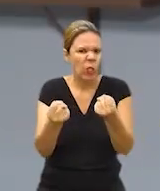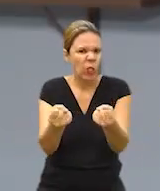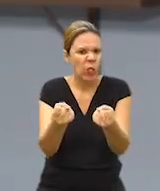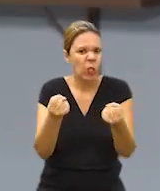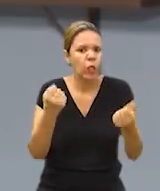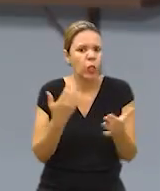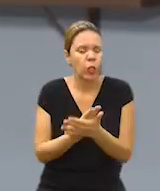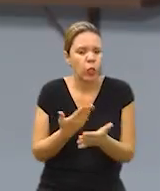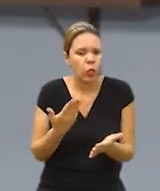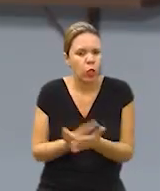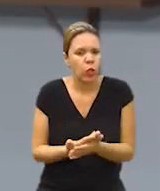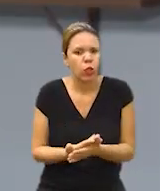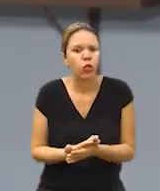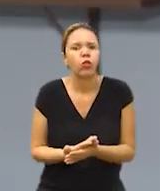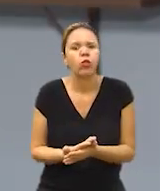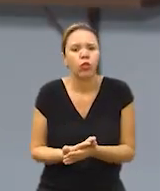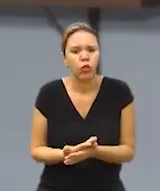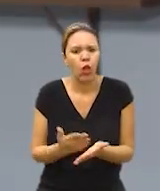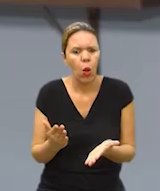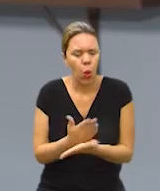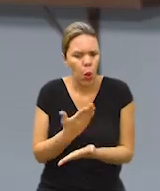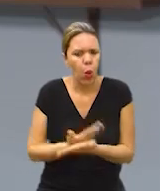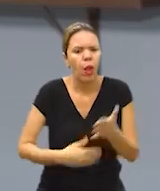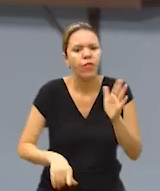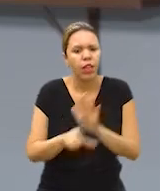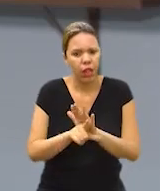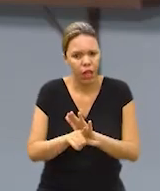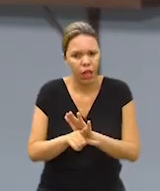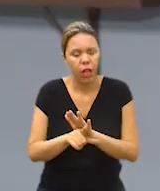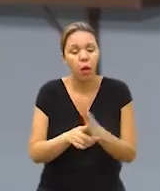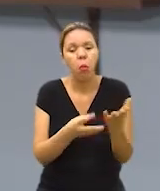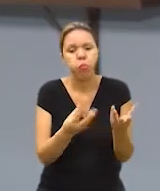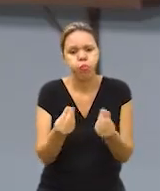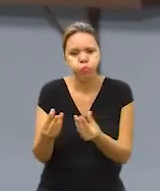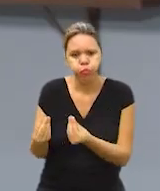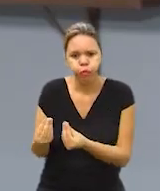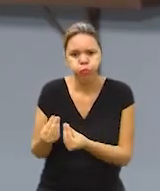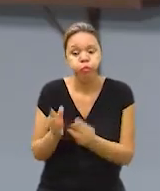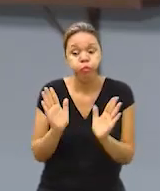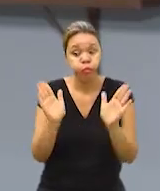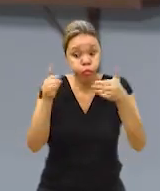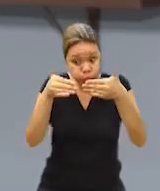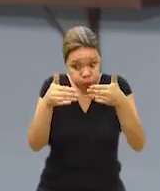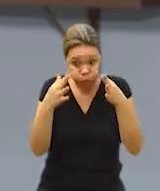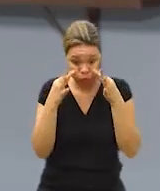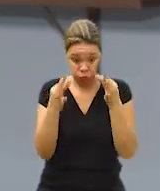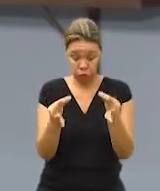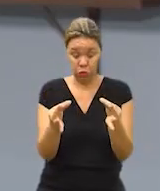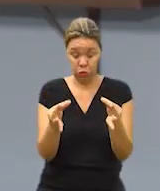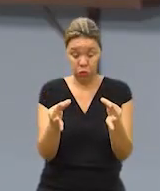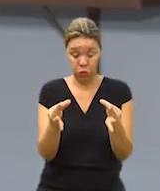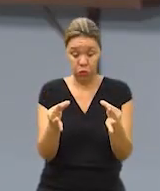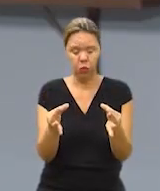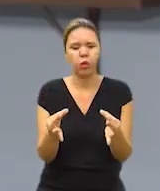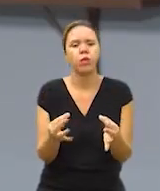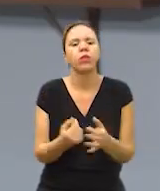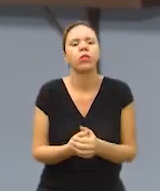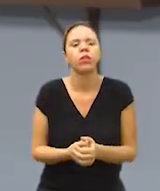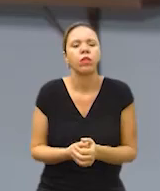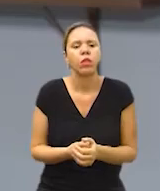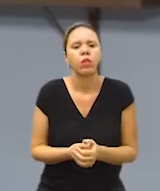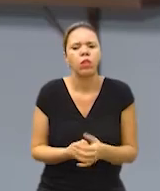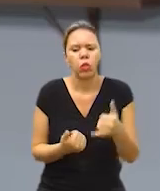estudar pelo Vademecum, que é o nosso livro das leis, né? Estudando muito, concentrando ali, carregando.